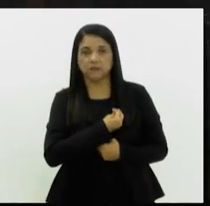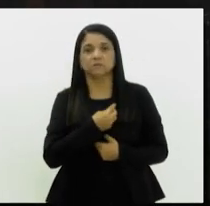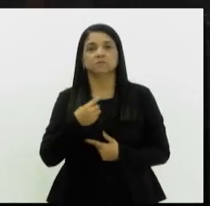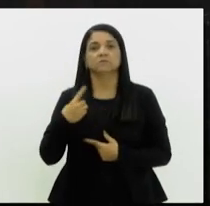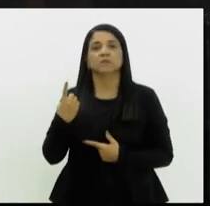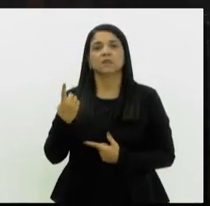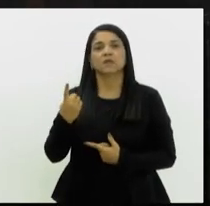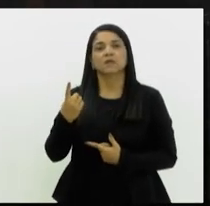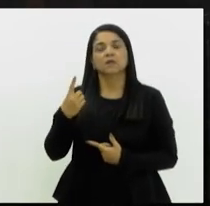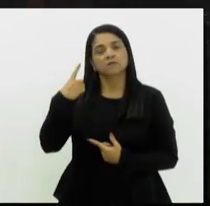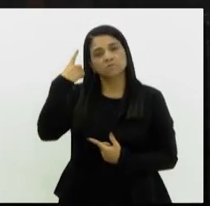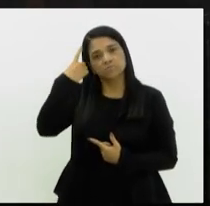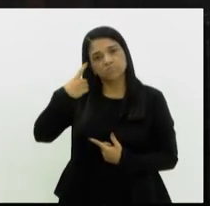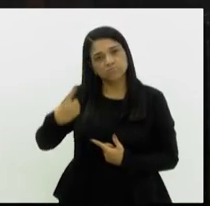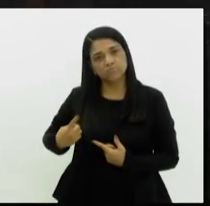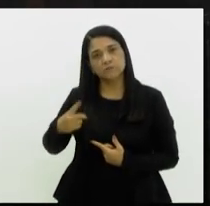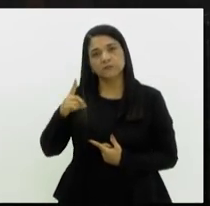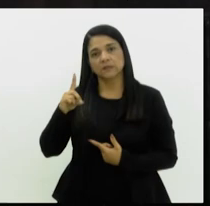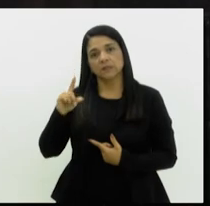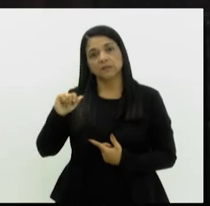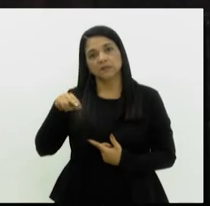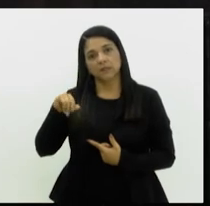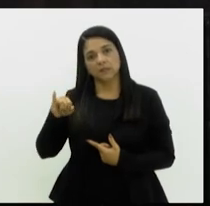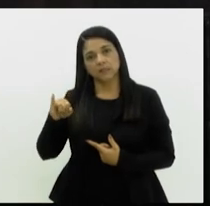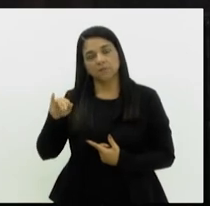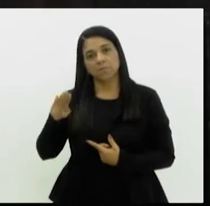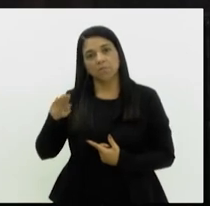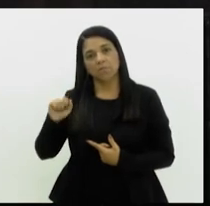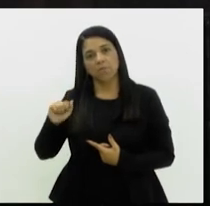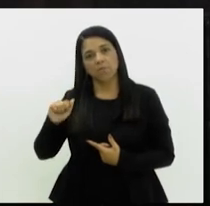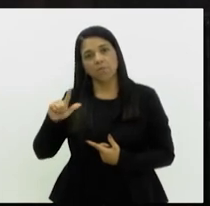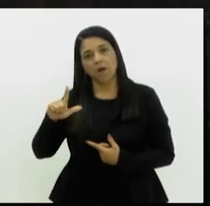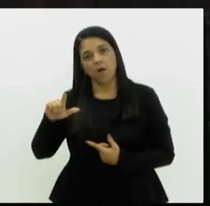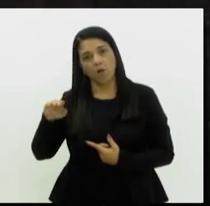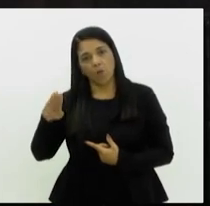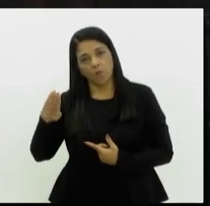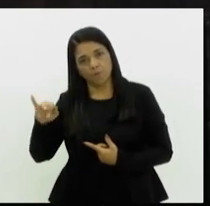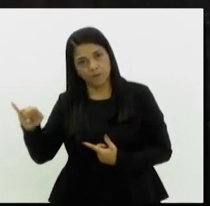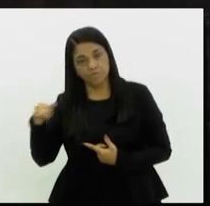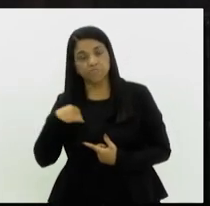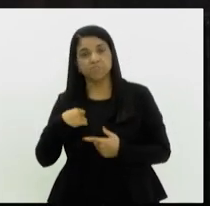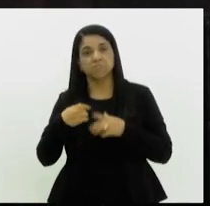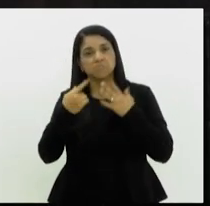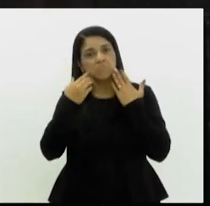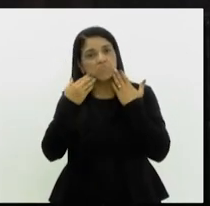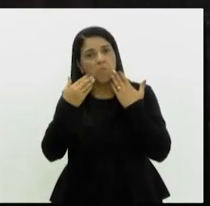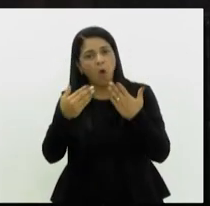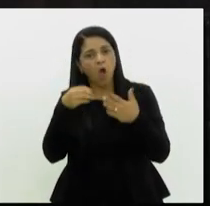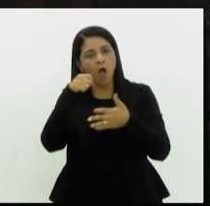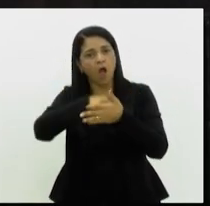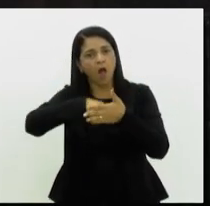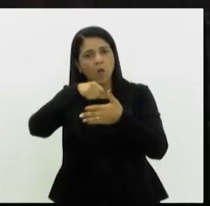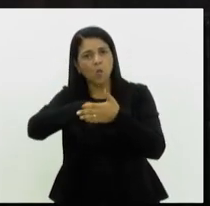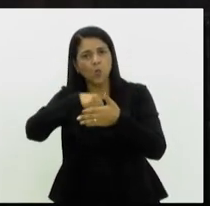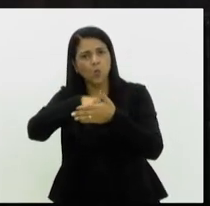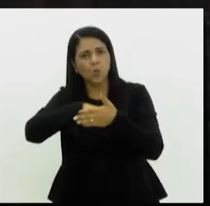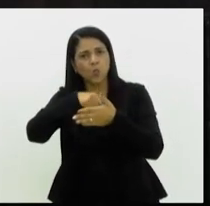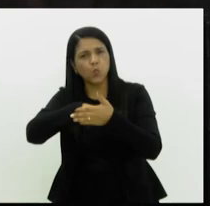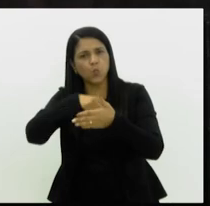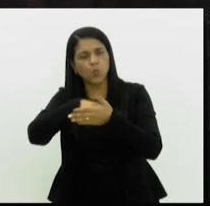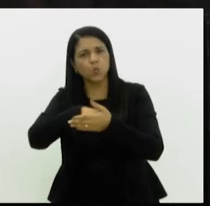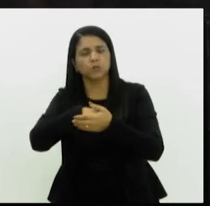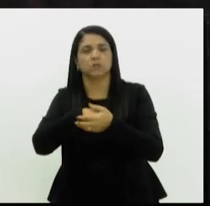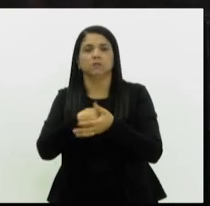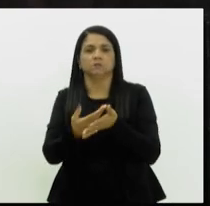deputada Dani Balbi, né, que é a expressão da luta da população trans aqui nesse espaço. Mas